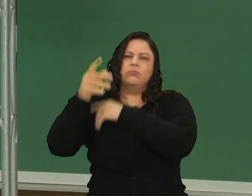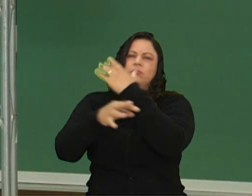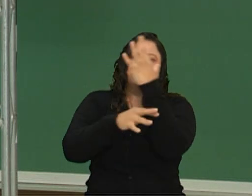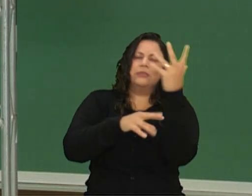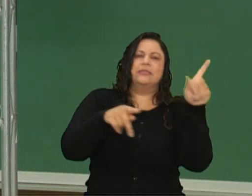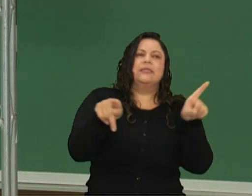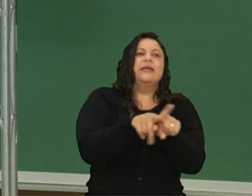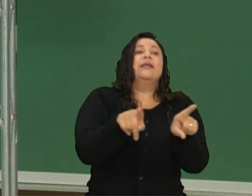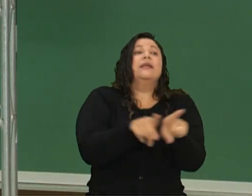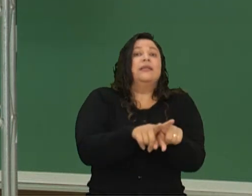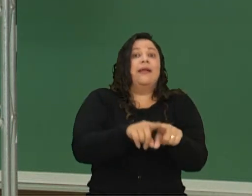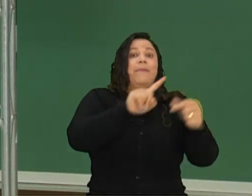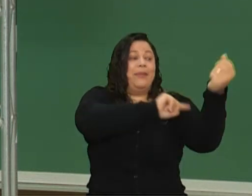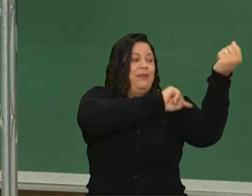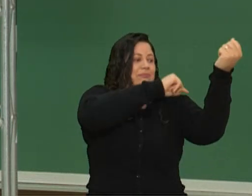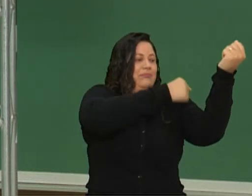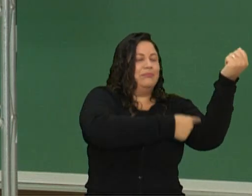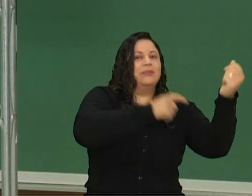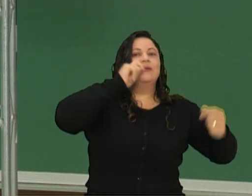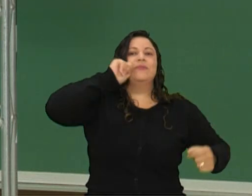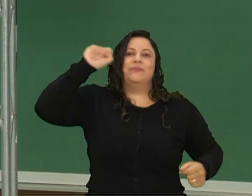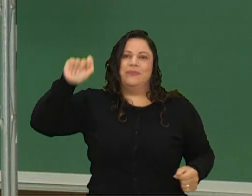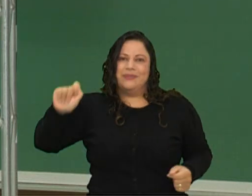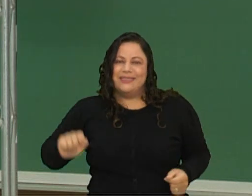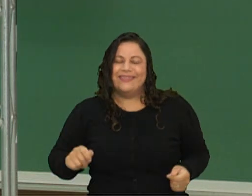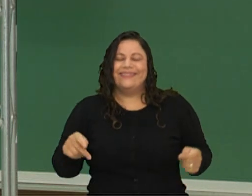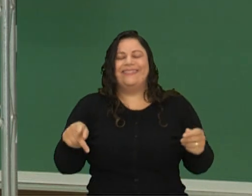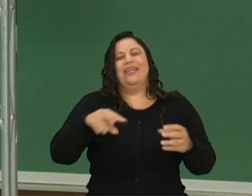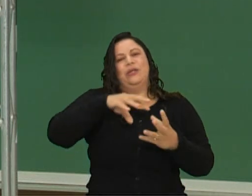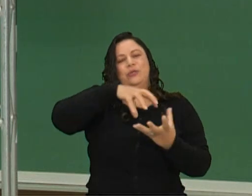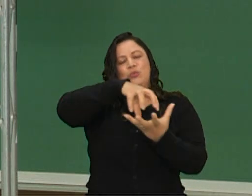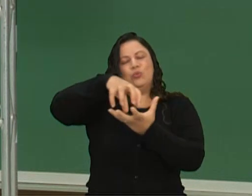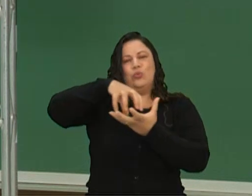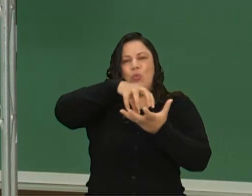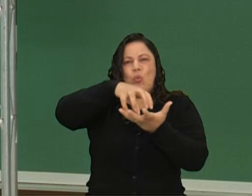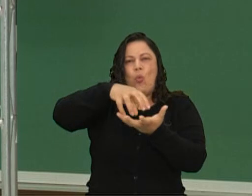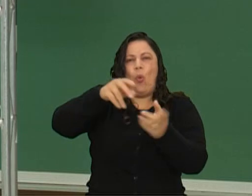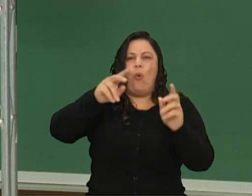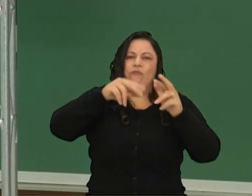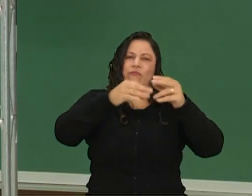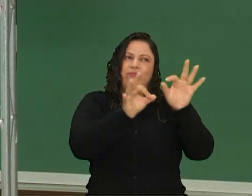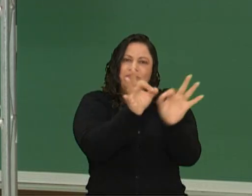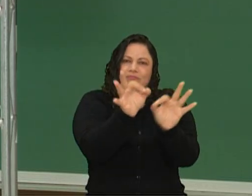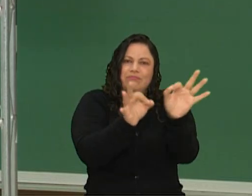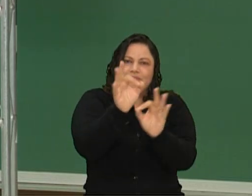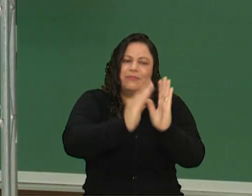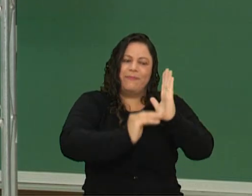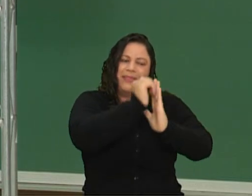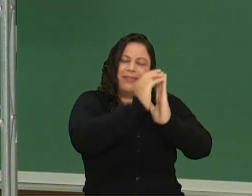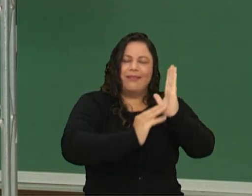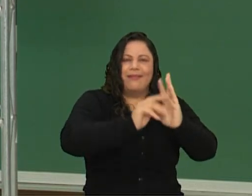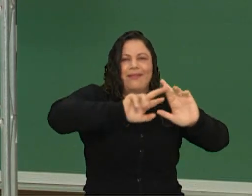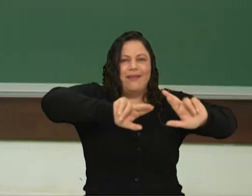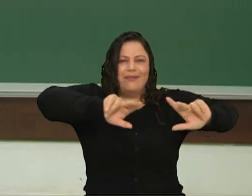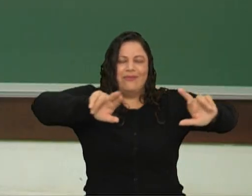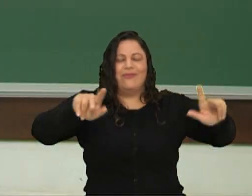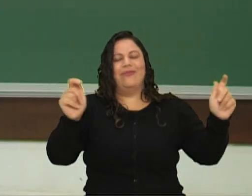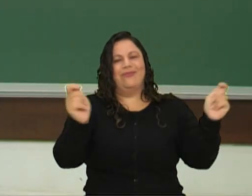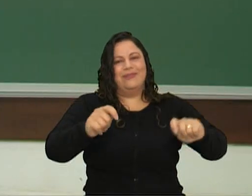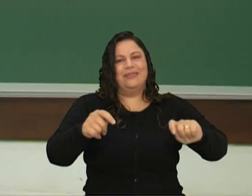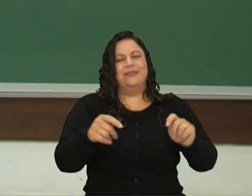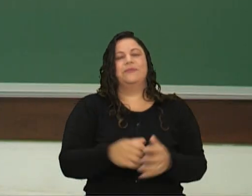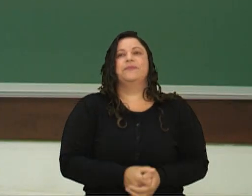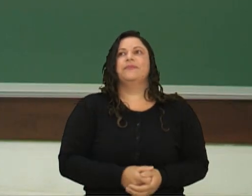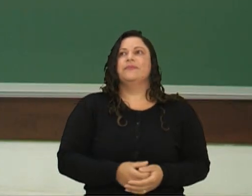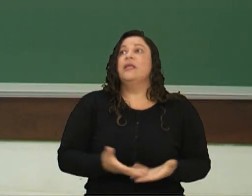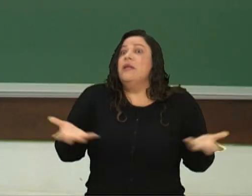tradições dos ucranianos e poloneses. Eu espero que vocês tenham gostado da nossa aula sobre alimentos